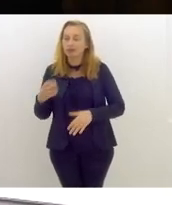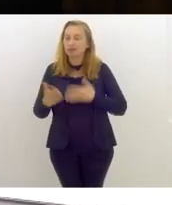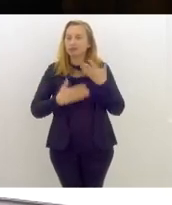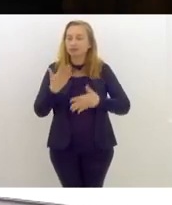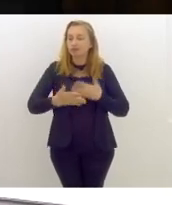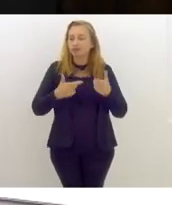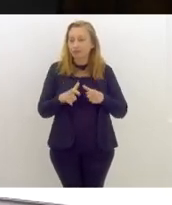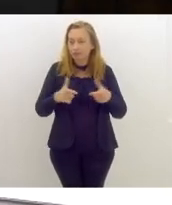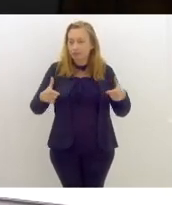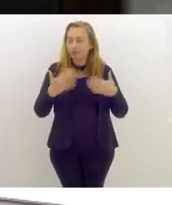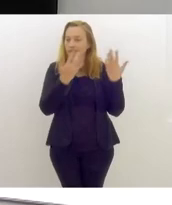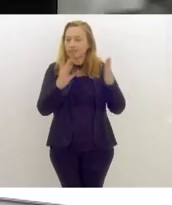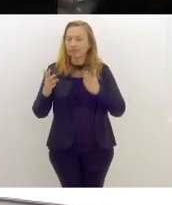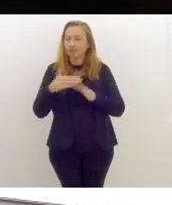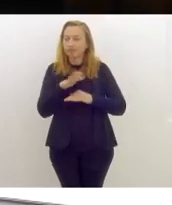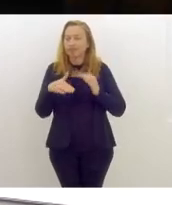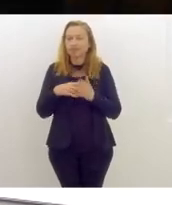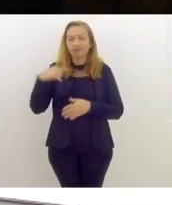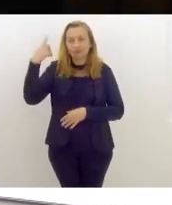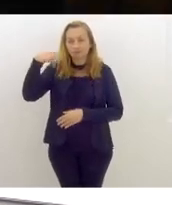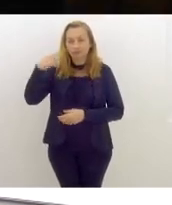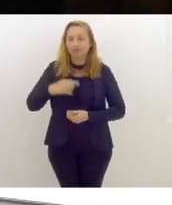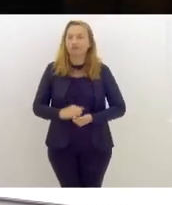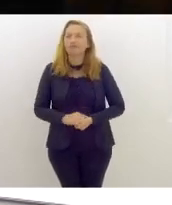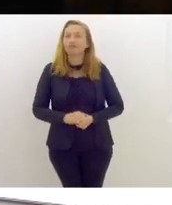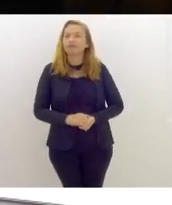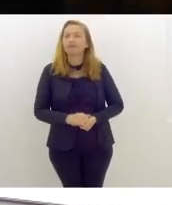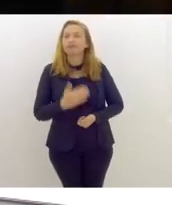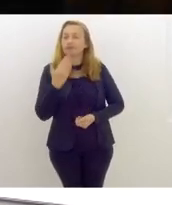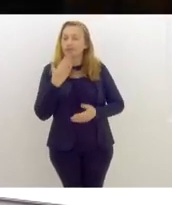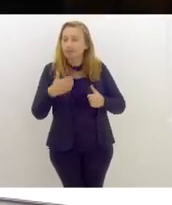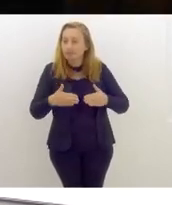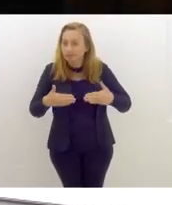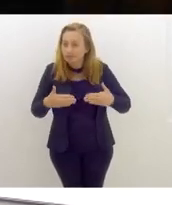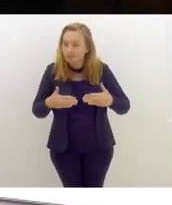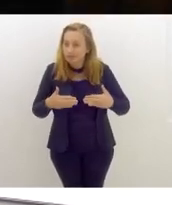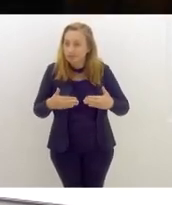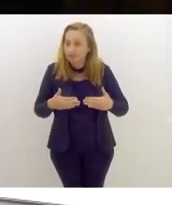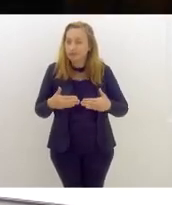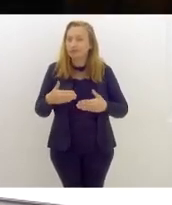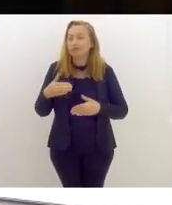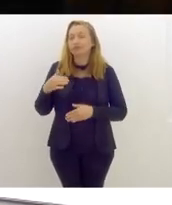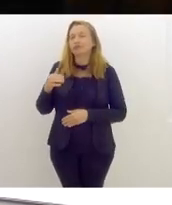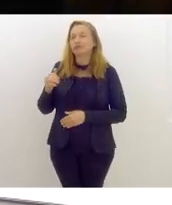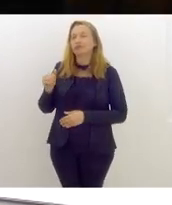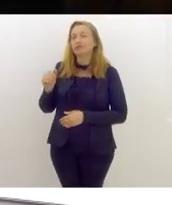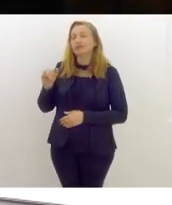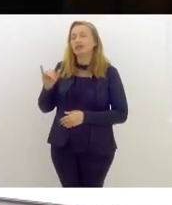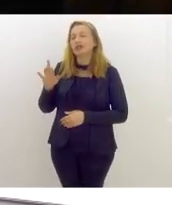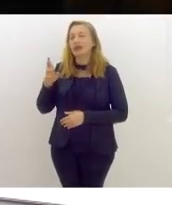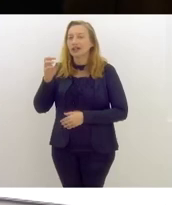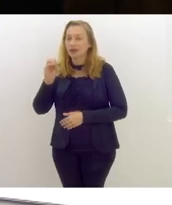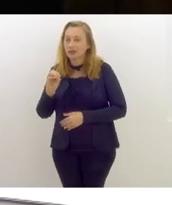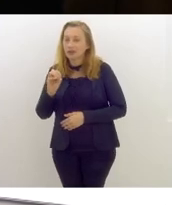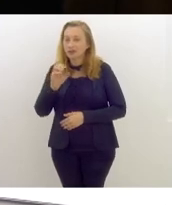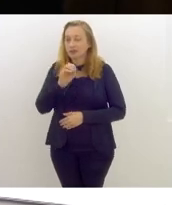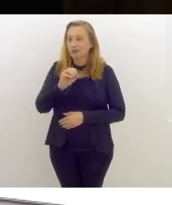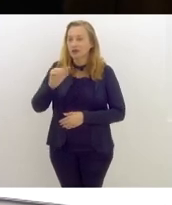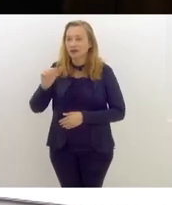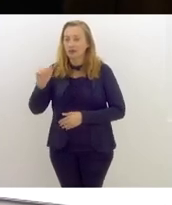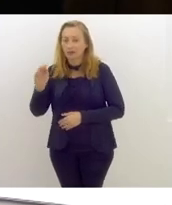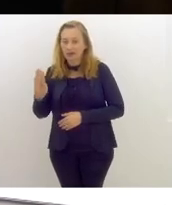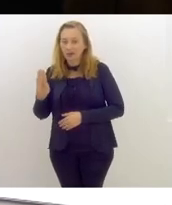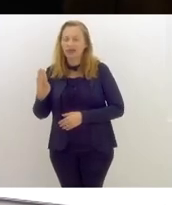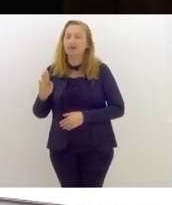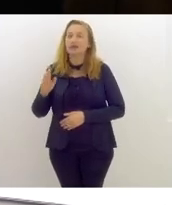cumprimentar todos os advogados e advogados vou pedir licença ao Hilário quer da OAB de Nova Iguaçu para cumprimentar o